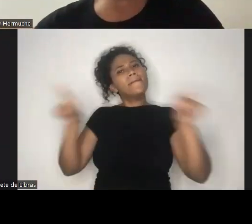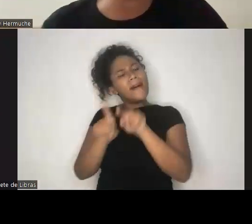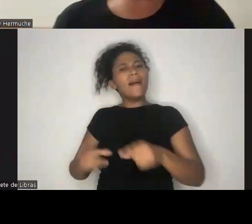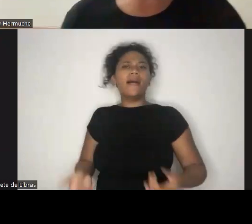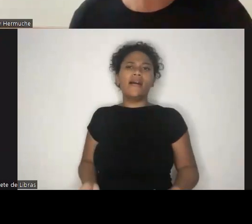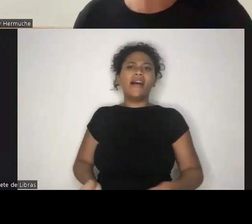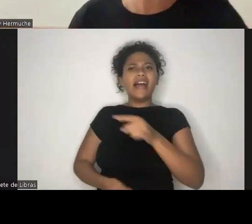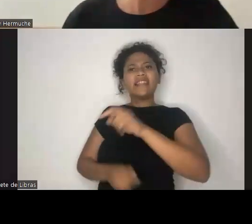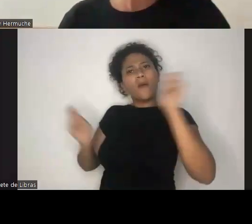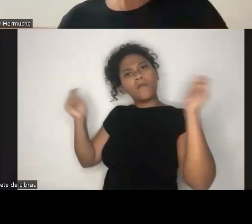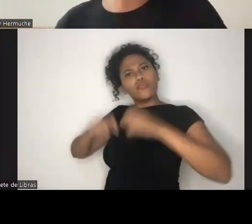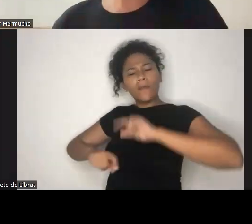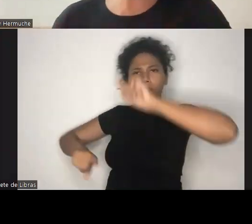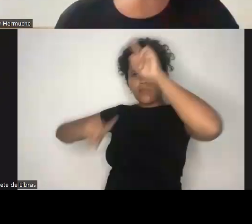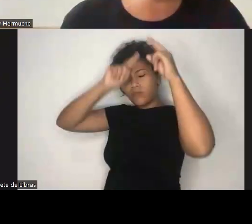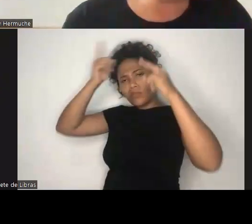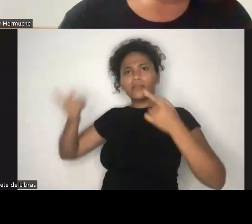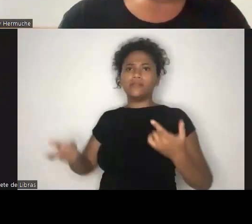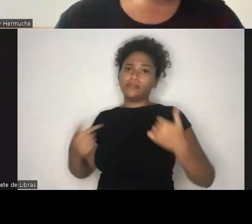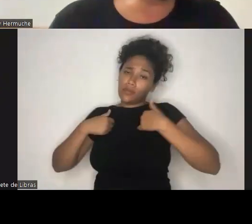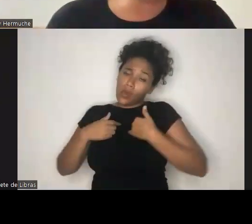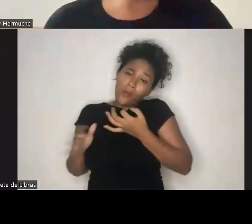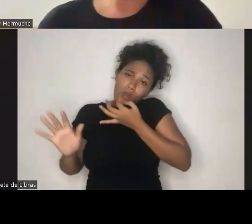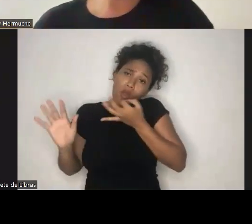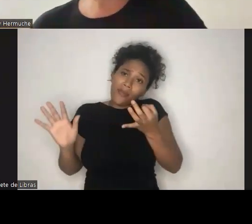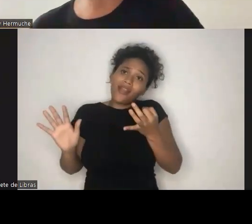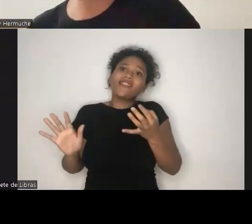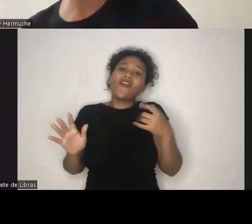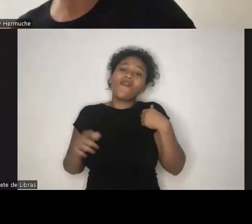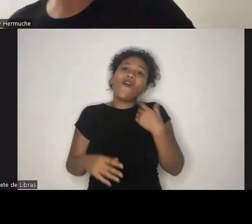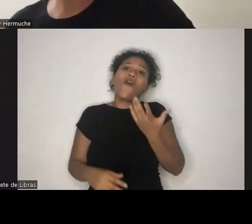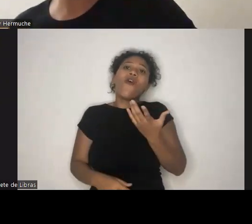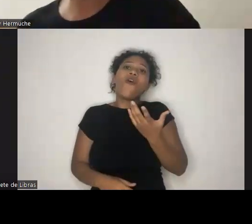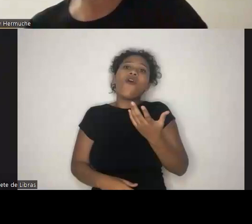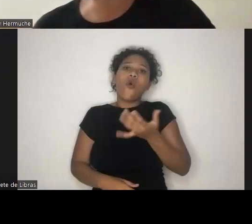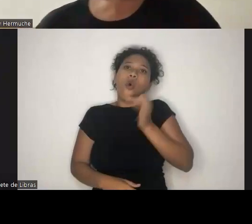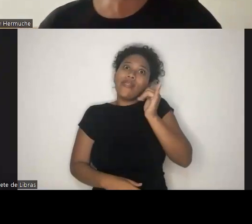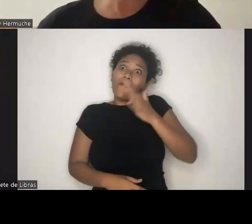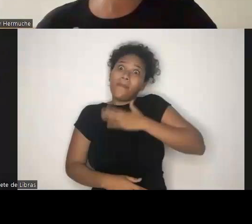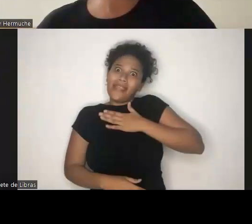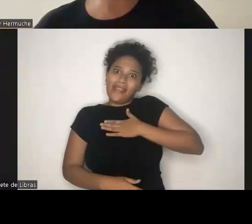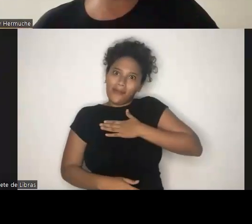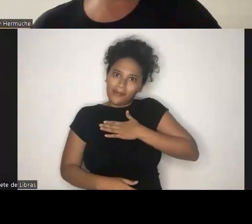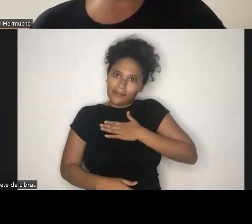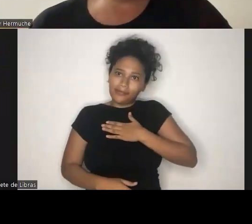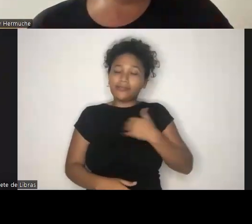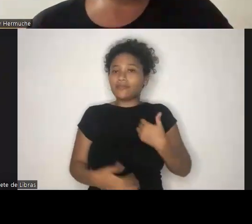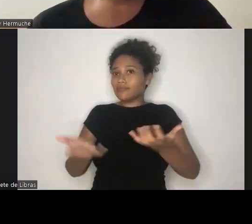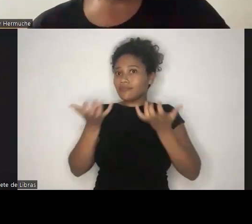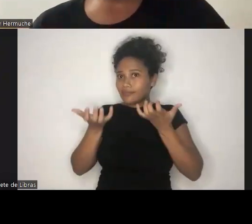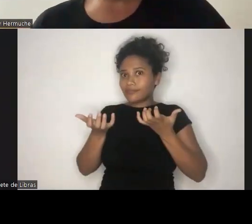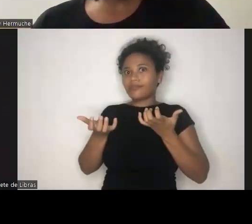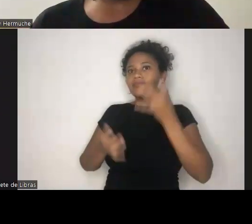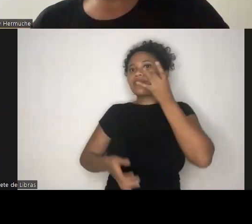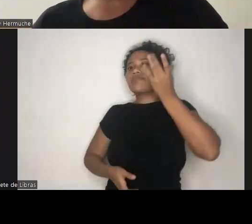essa capacidade criativa eu pelo menos eu vou contar o meu no meu caso né eu quis é colocar a prova